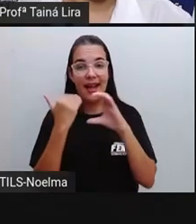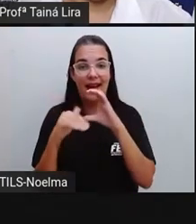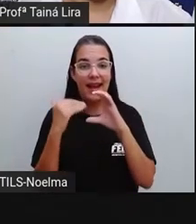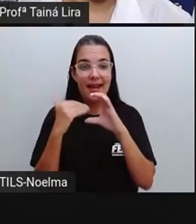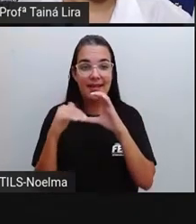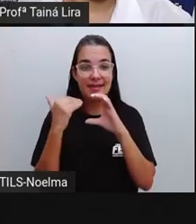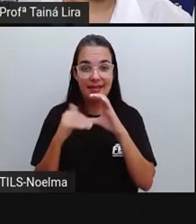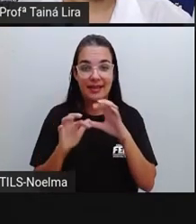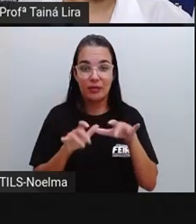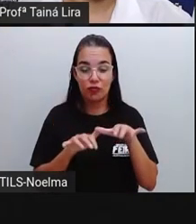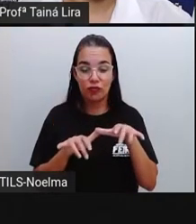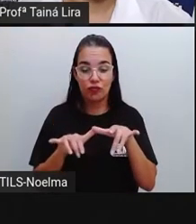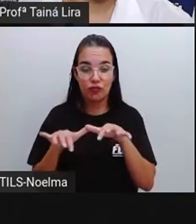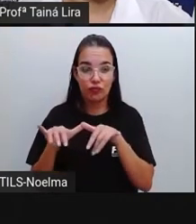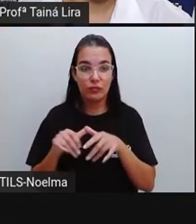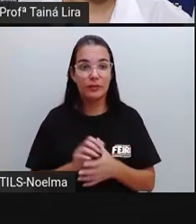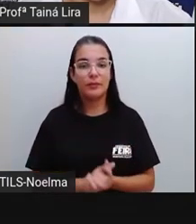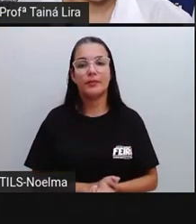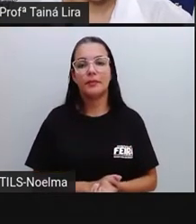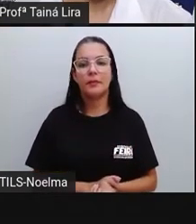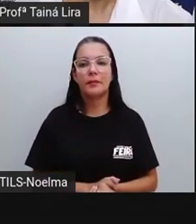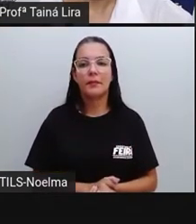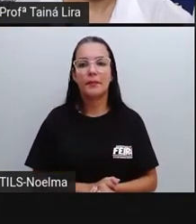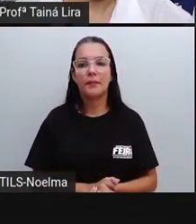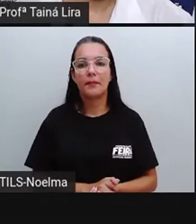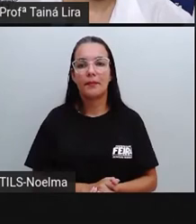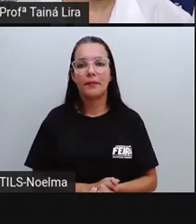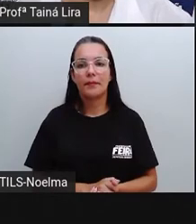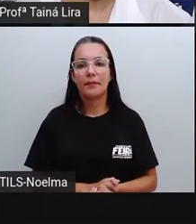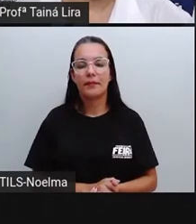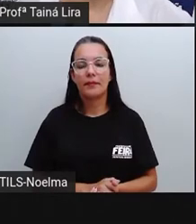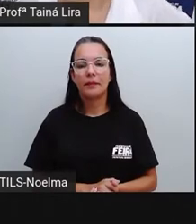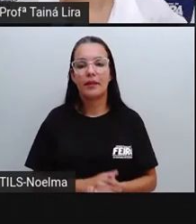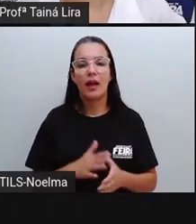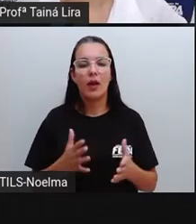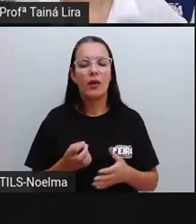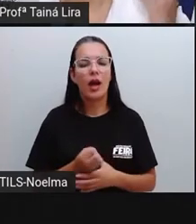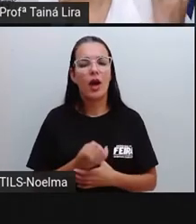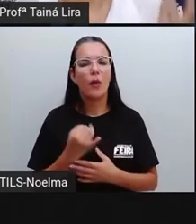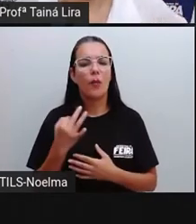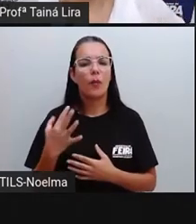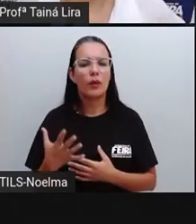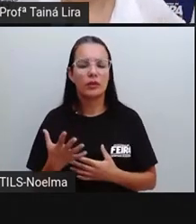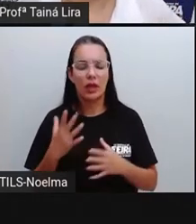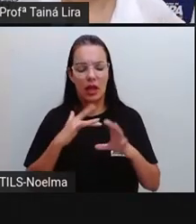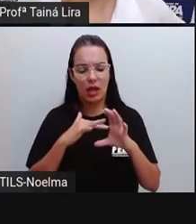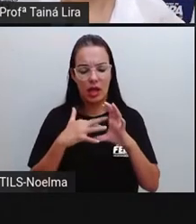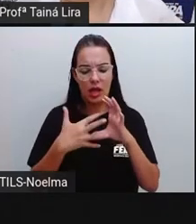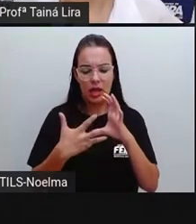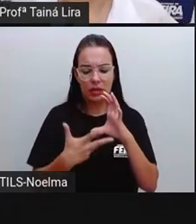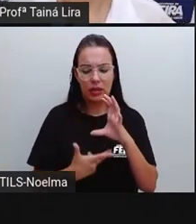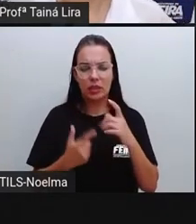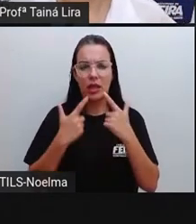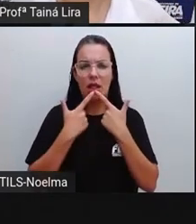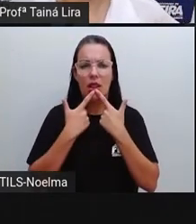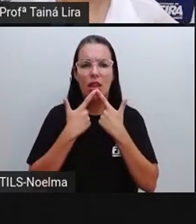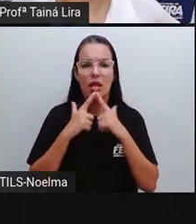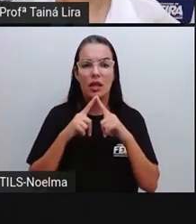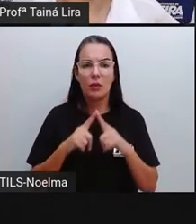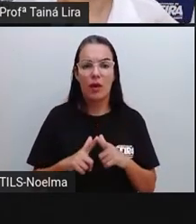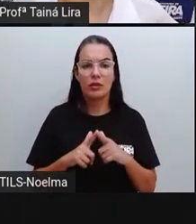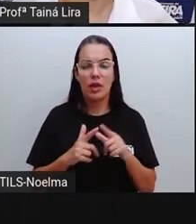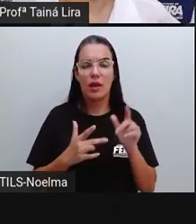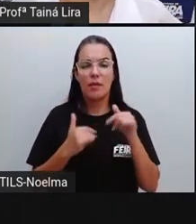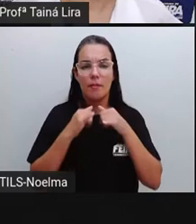o computador. E quais são as características da linguagem publicitária própria? Se